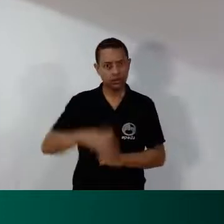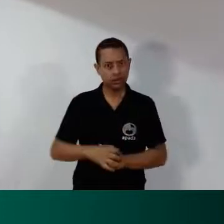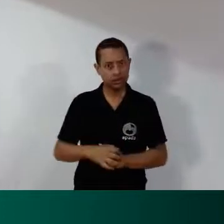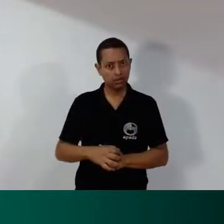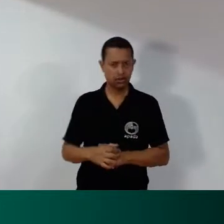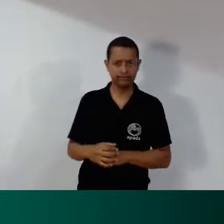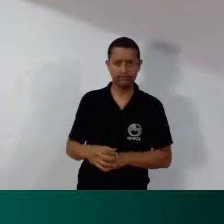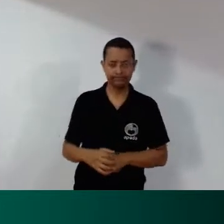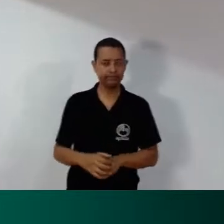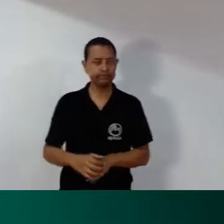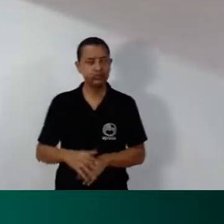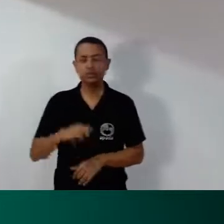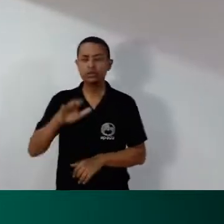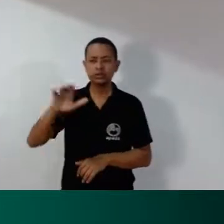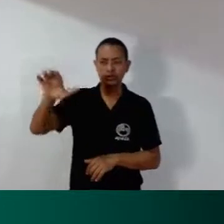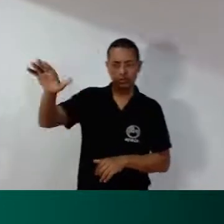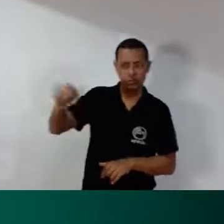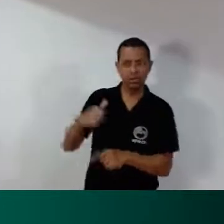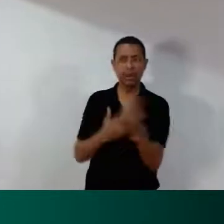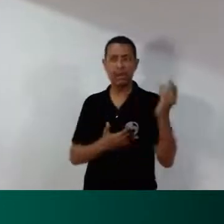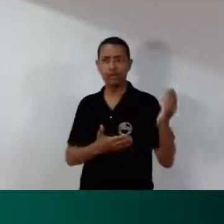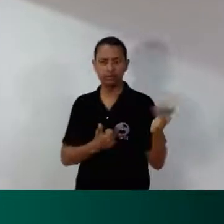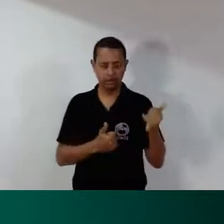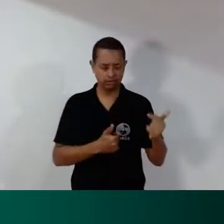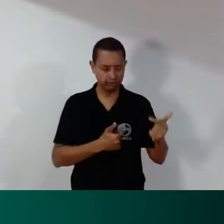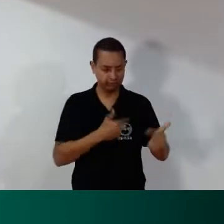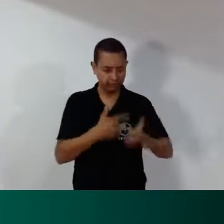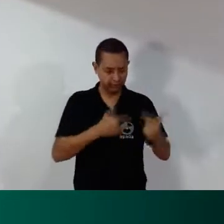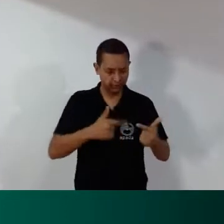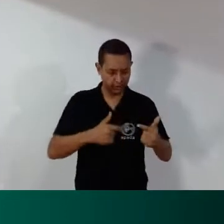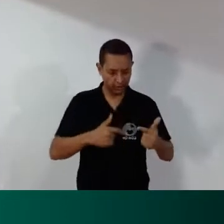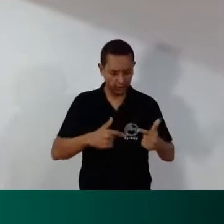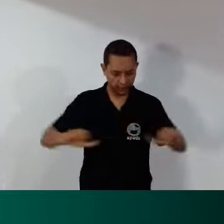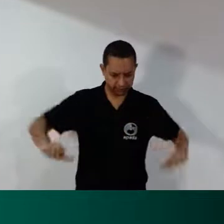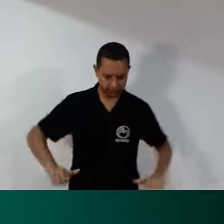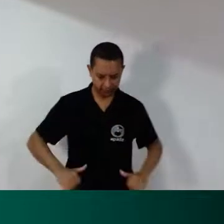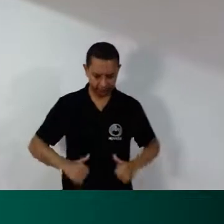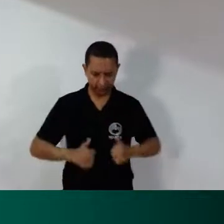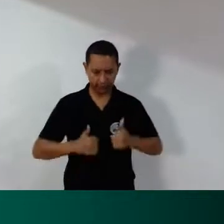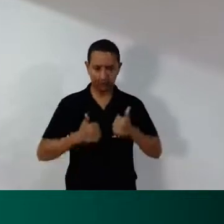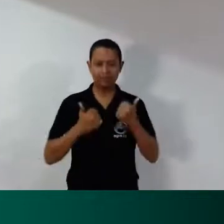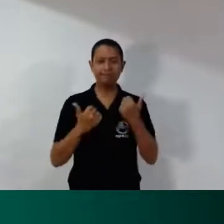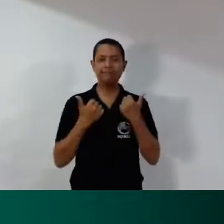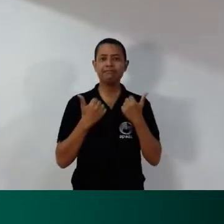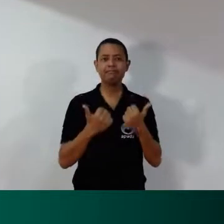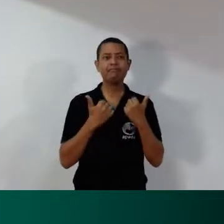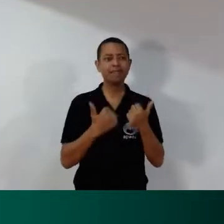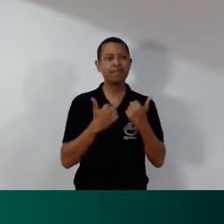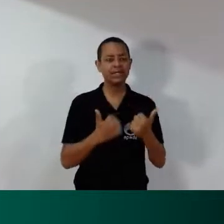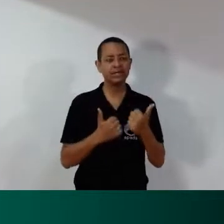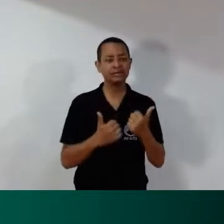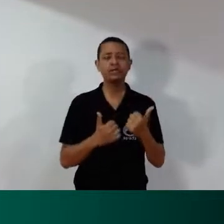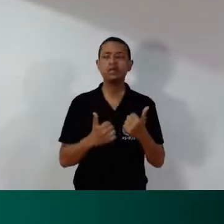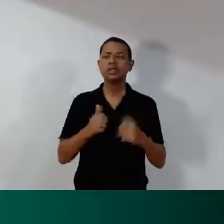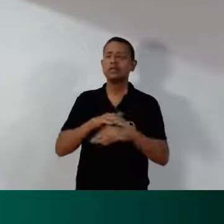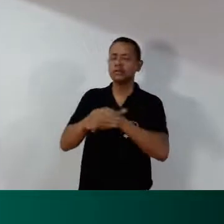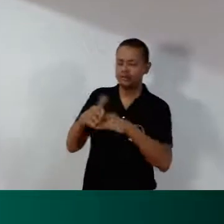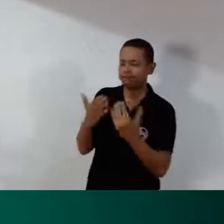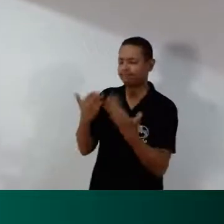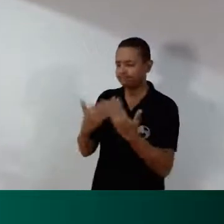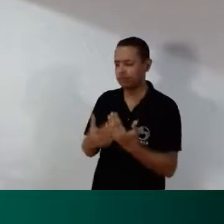fazer comida e ele se regenera como é que você reconstrói os laços familiares como é que você convence a pessoa procurar